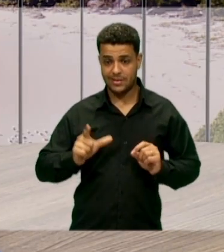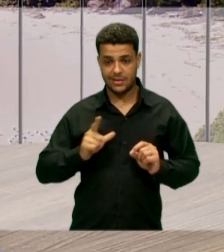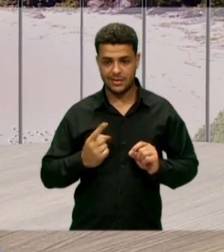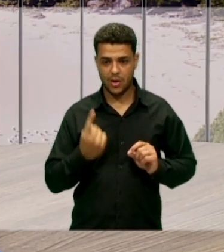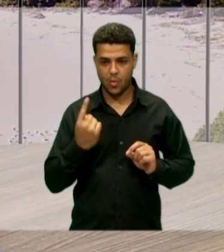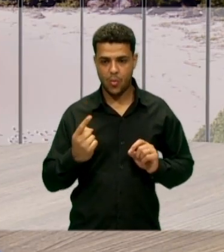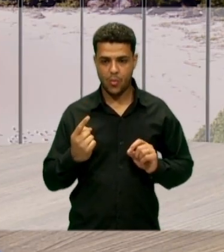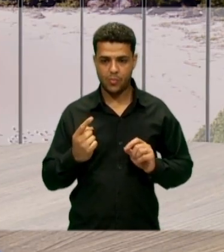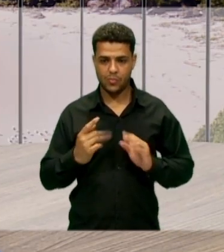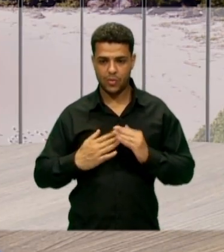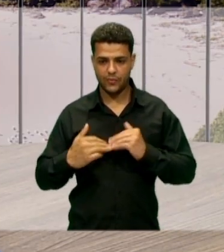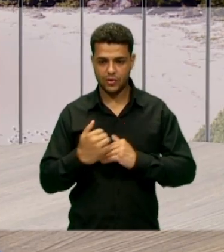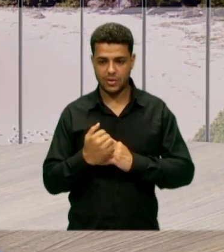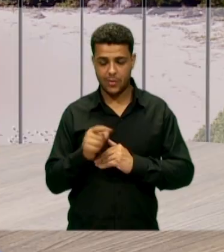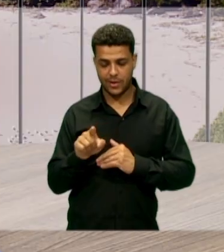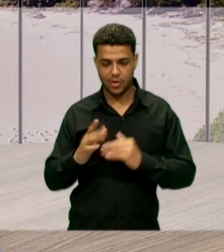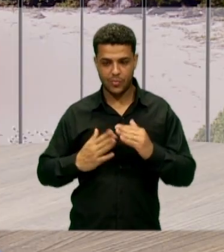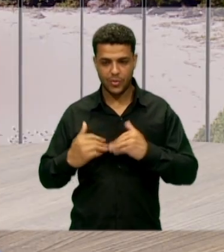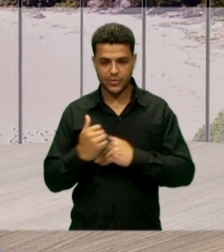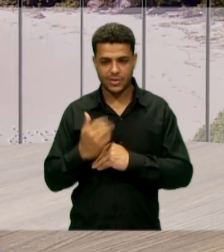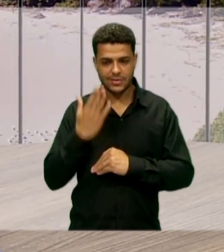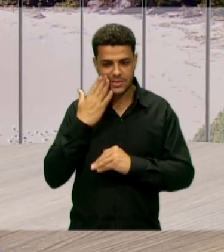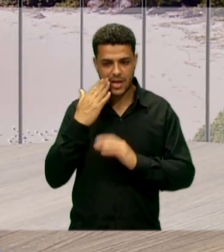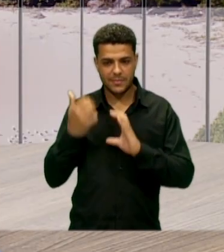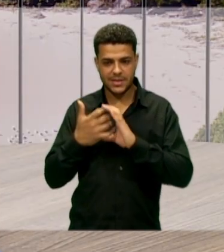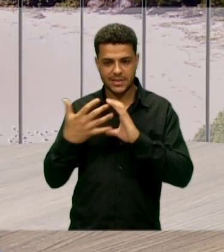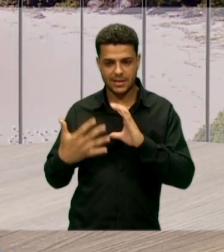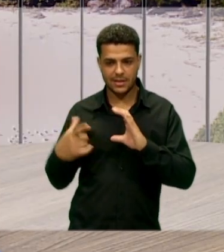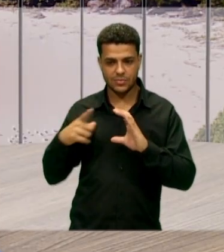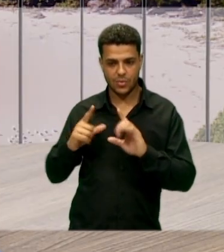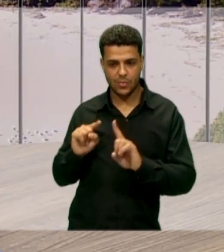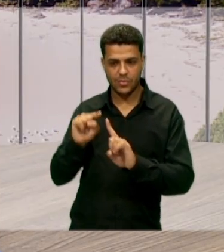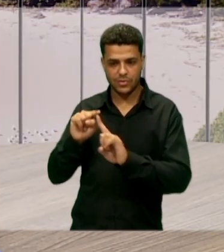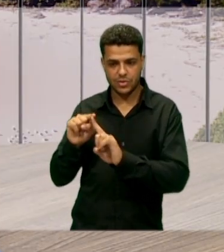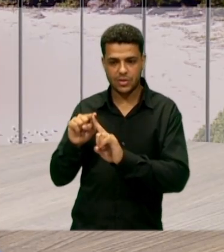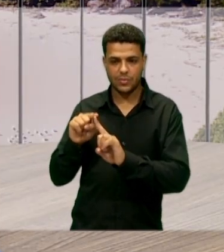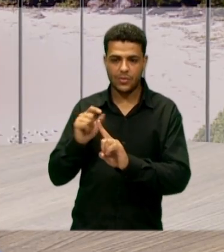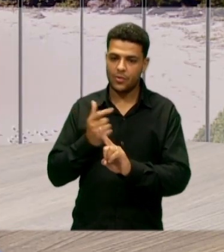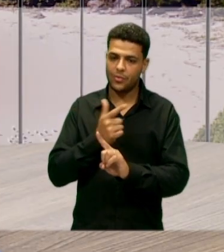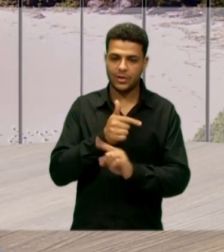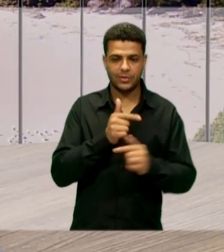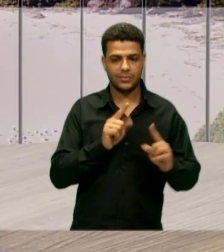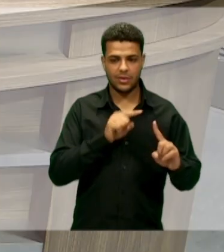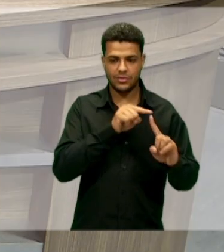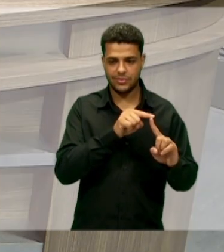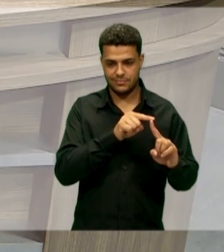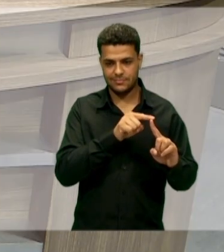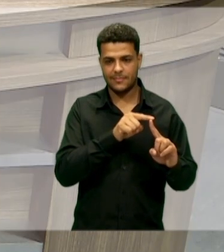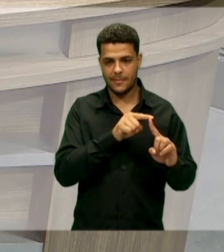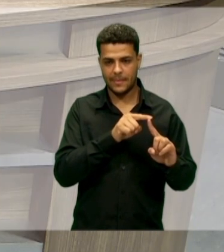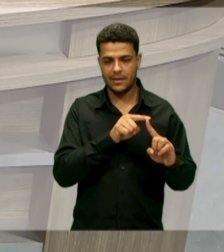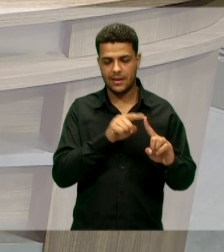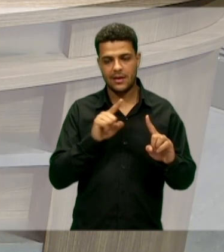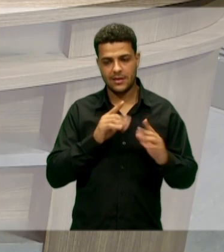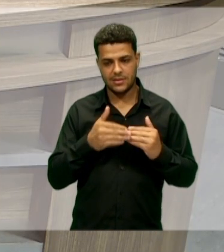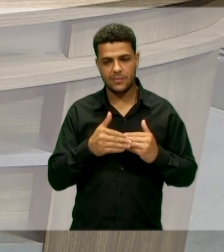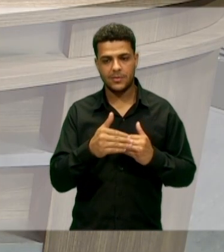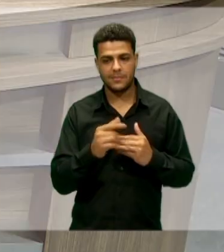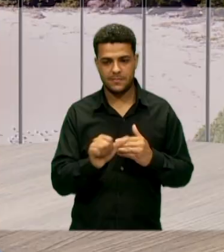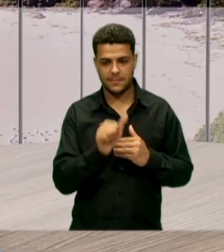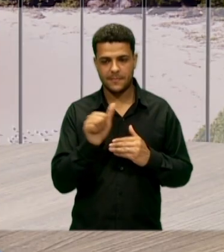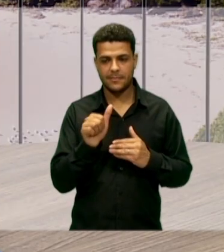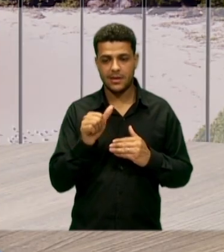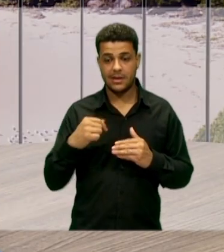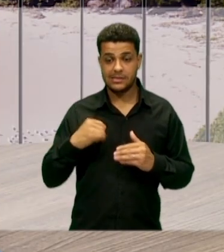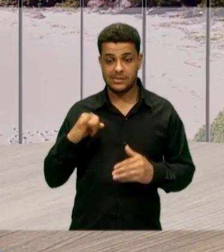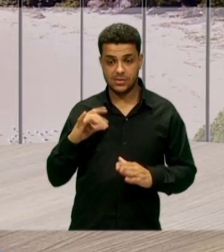Sim. E o oncologista, ele sabe quais são os pacientes com indicação e quais não têm indicação do teste. Uhum. Então, esse é o primeiro passo. O